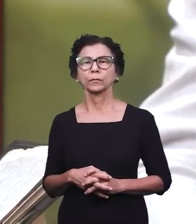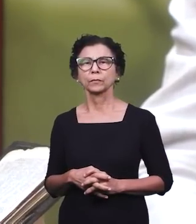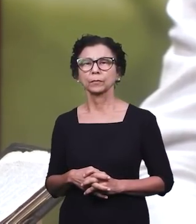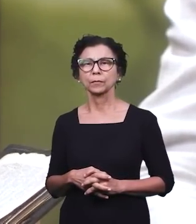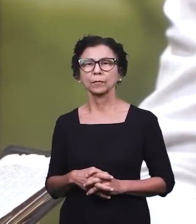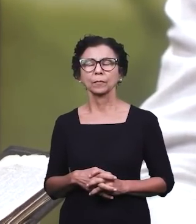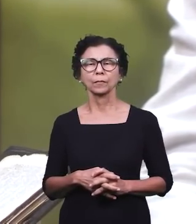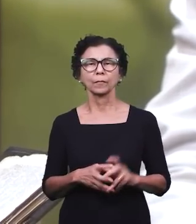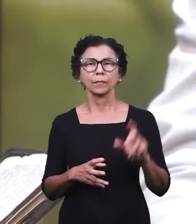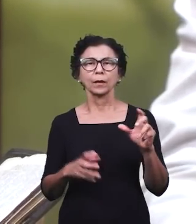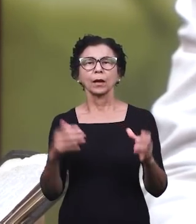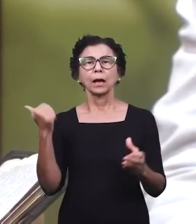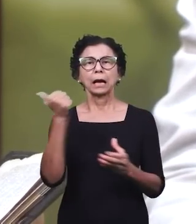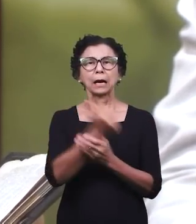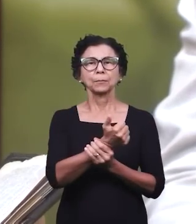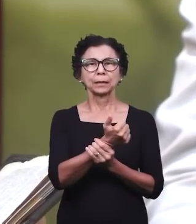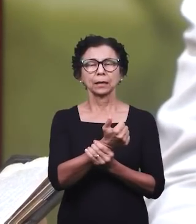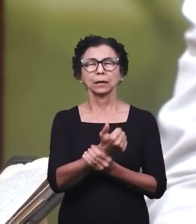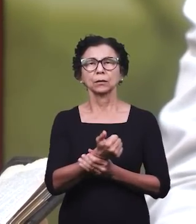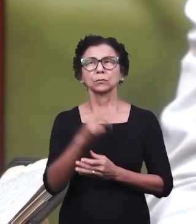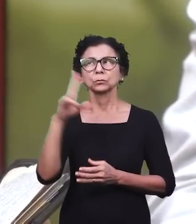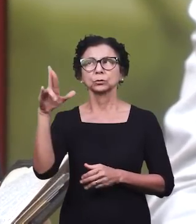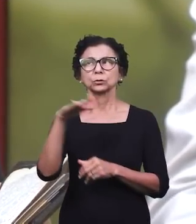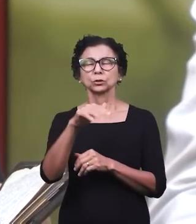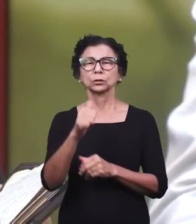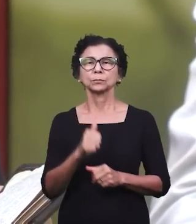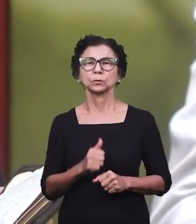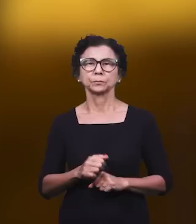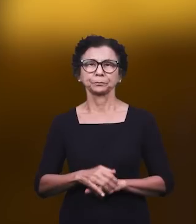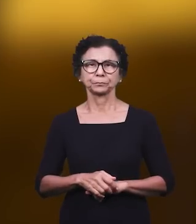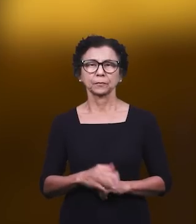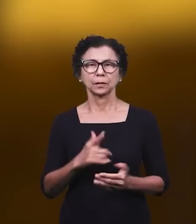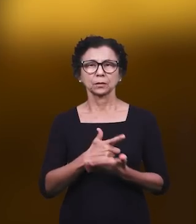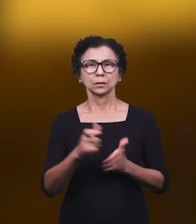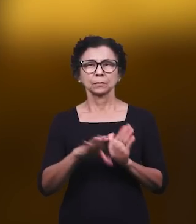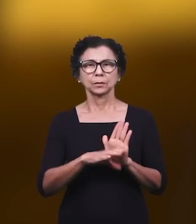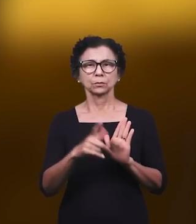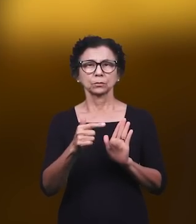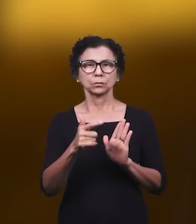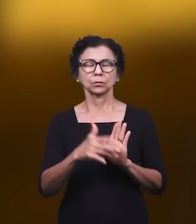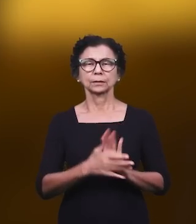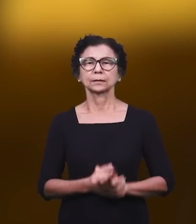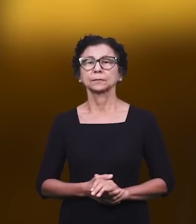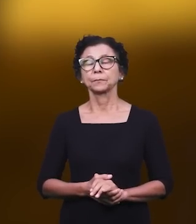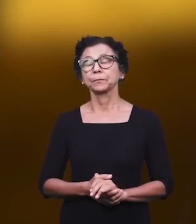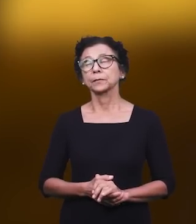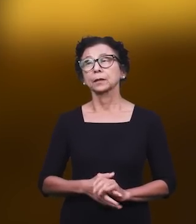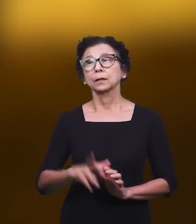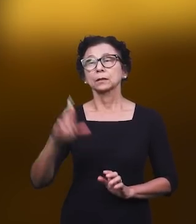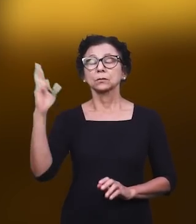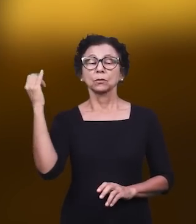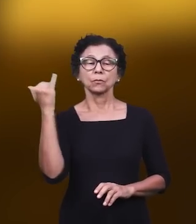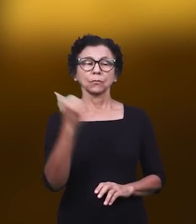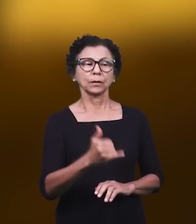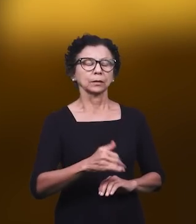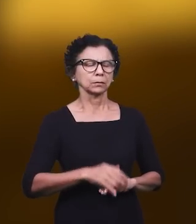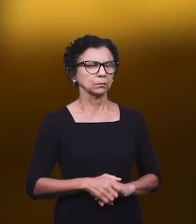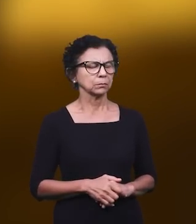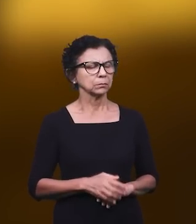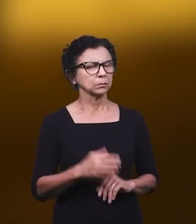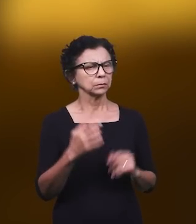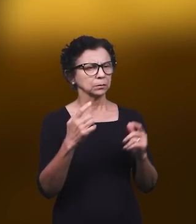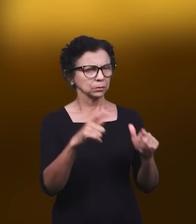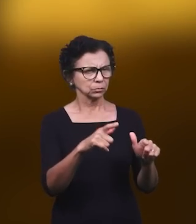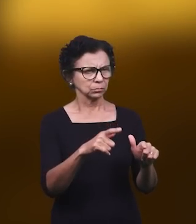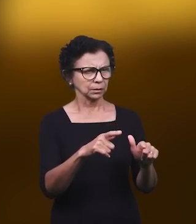Gênesis, capítulo 12, nos 3 primeiros versos, que diz assim: Ora, o Senhor disse a Abraão, sai-te da tua